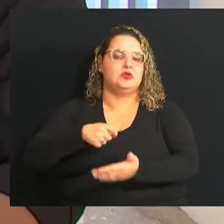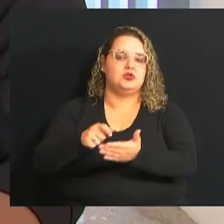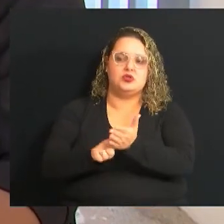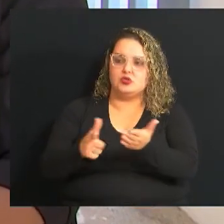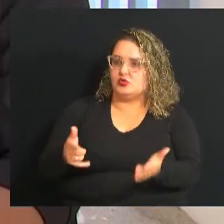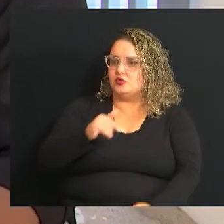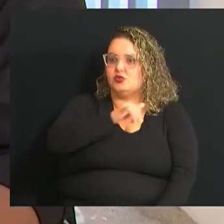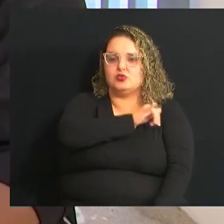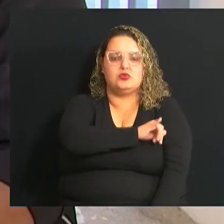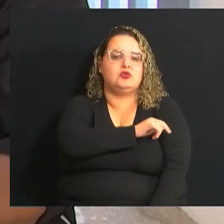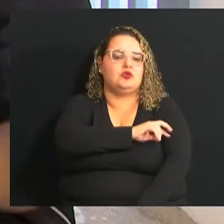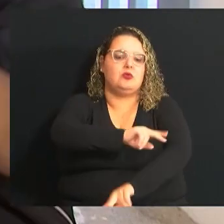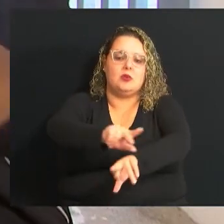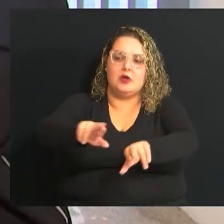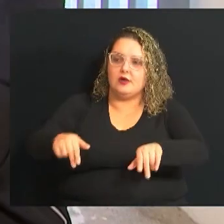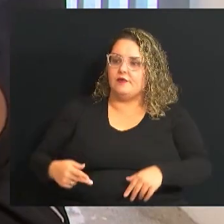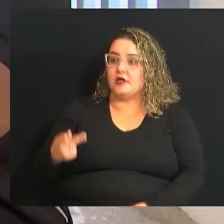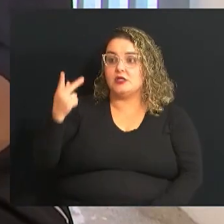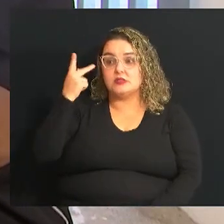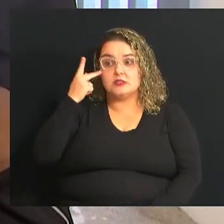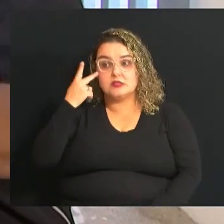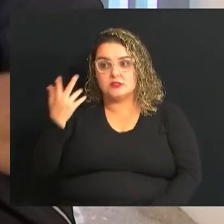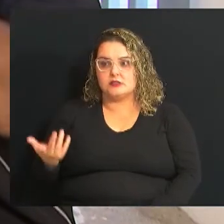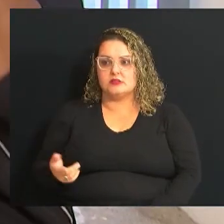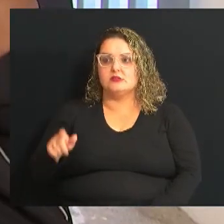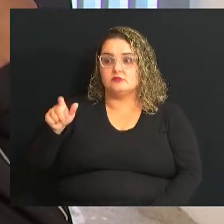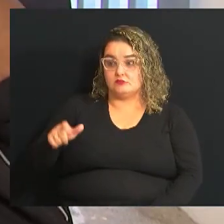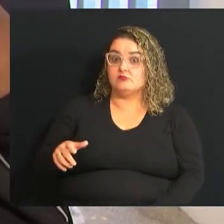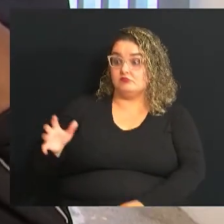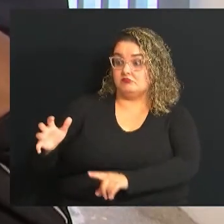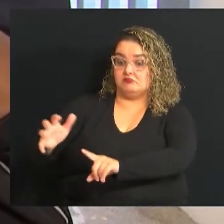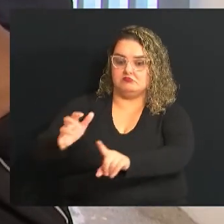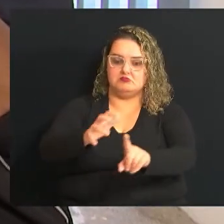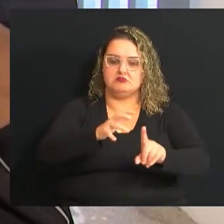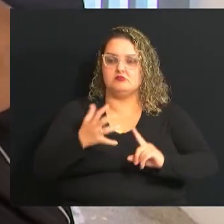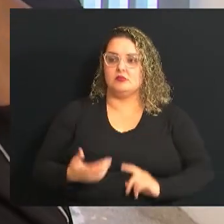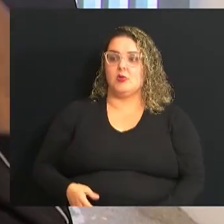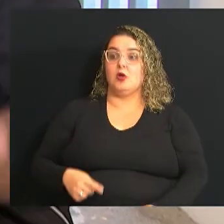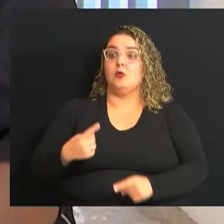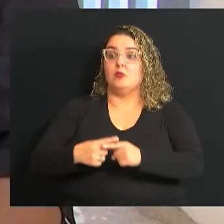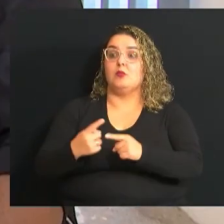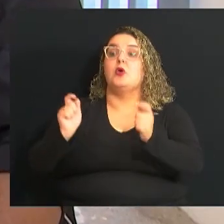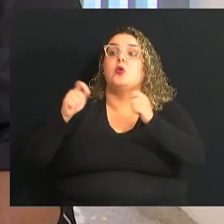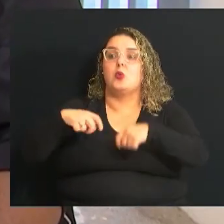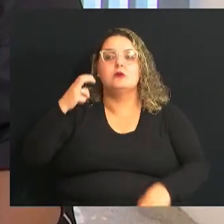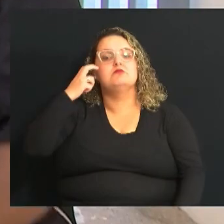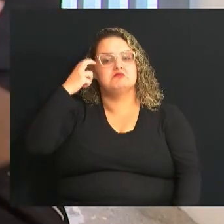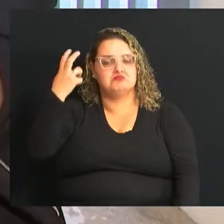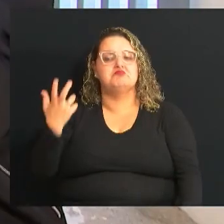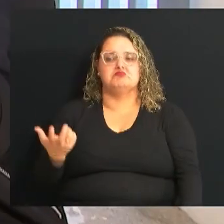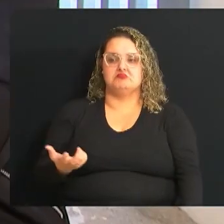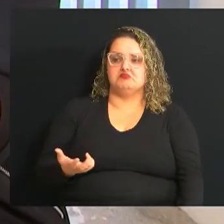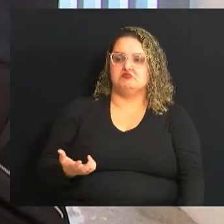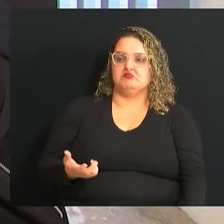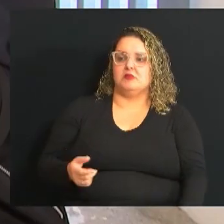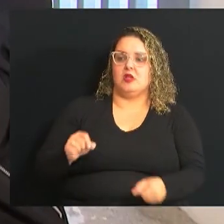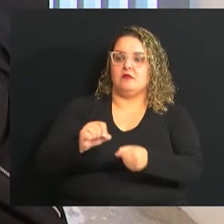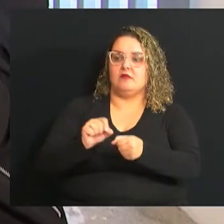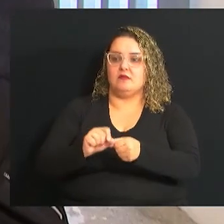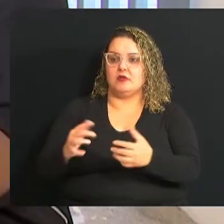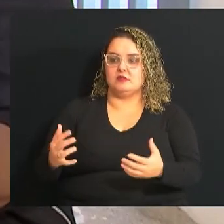sozinho, completamente sozinho. Ele foi estudando, foi absorvendo tudo aquilo. E ele foi jornalista também, foi colunista, foi cronista,